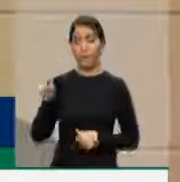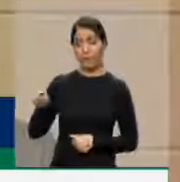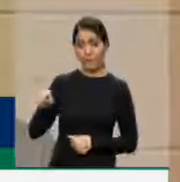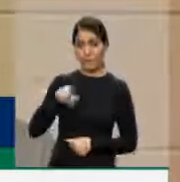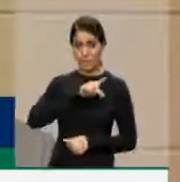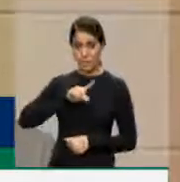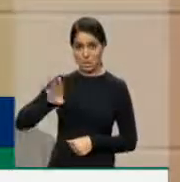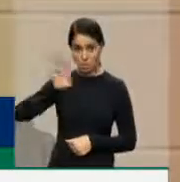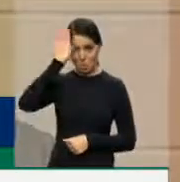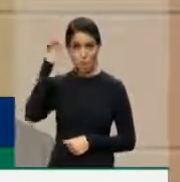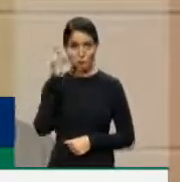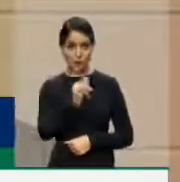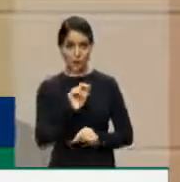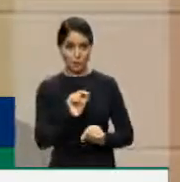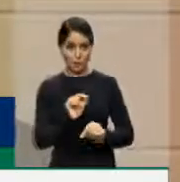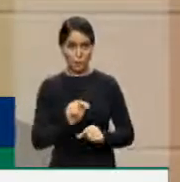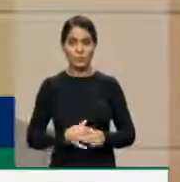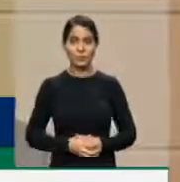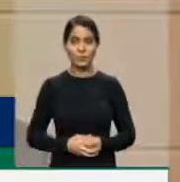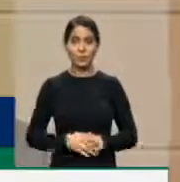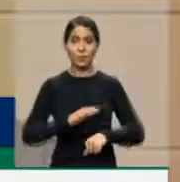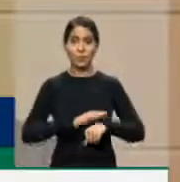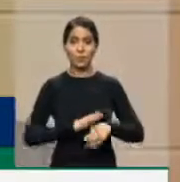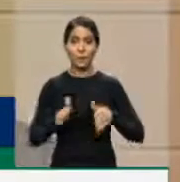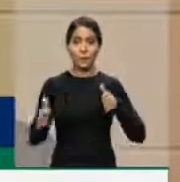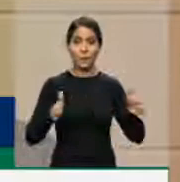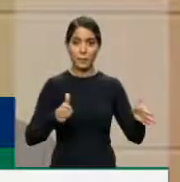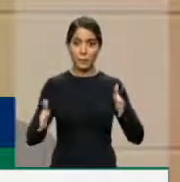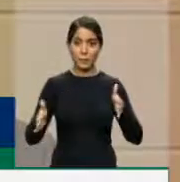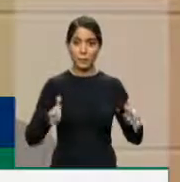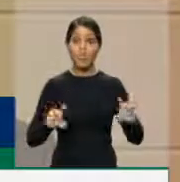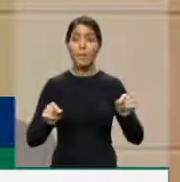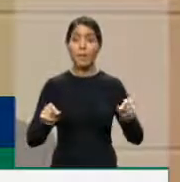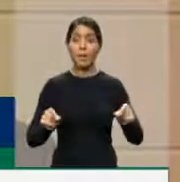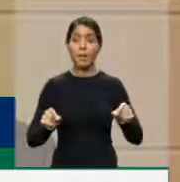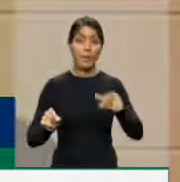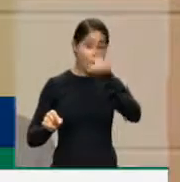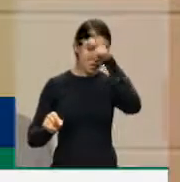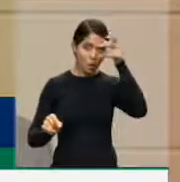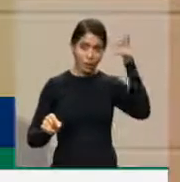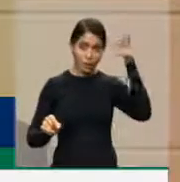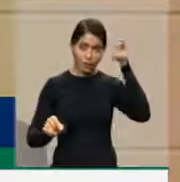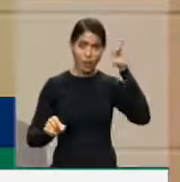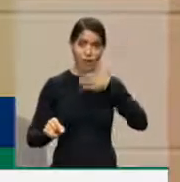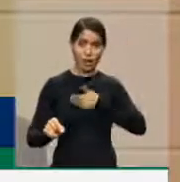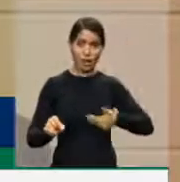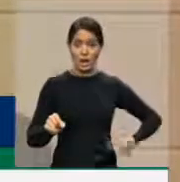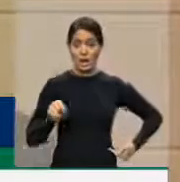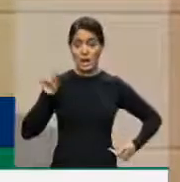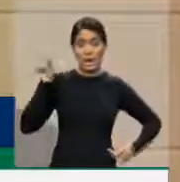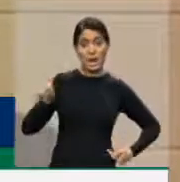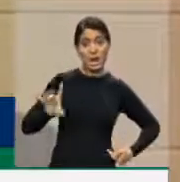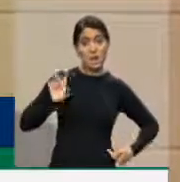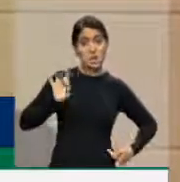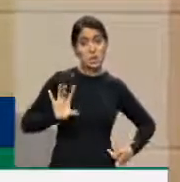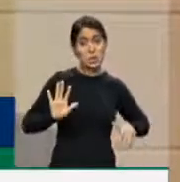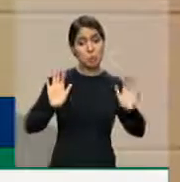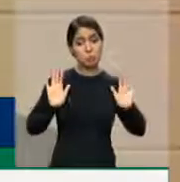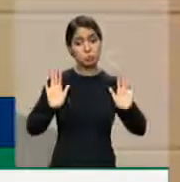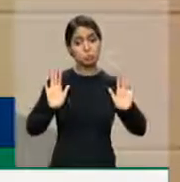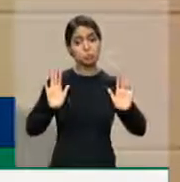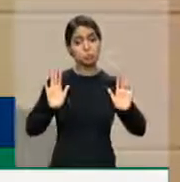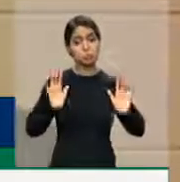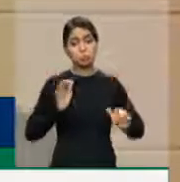medidas de isolamento e restrições de liberdade foram delegadas aos governadores e que a ele só coube envio de recursos e meios a todos os países.